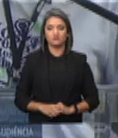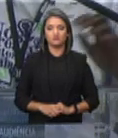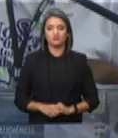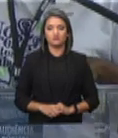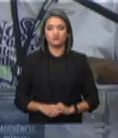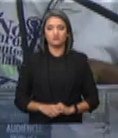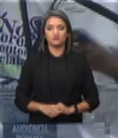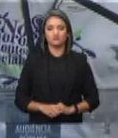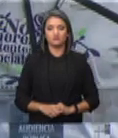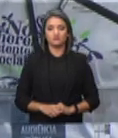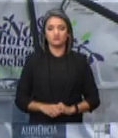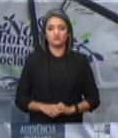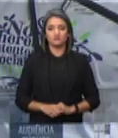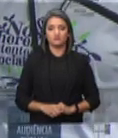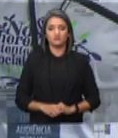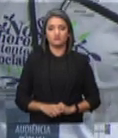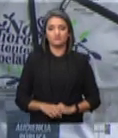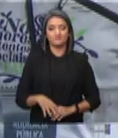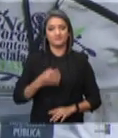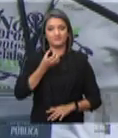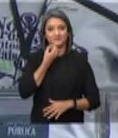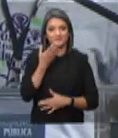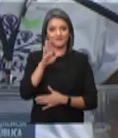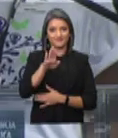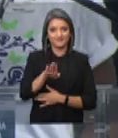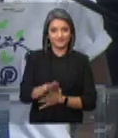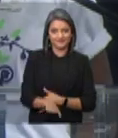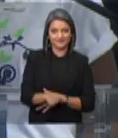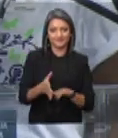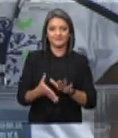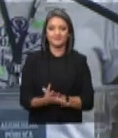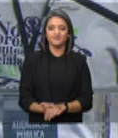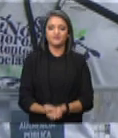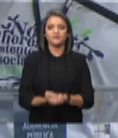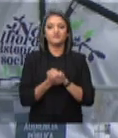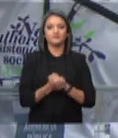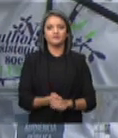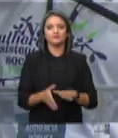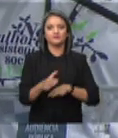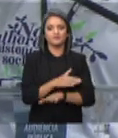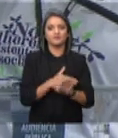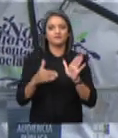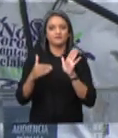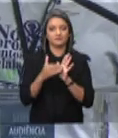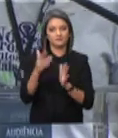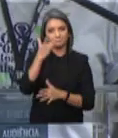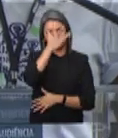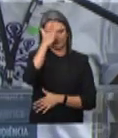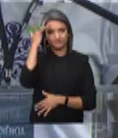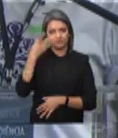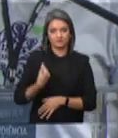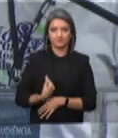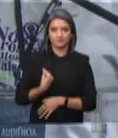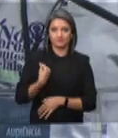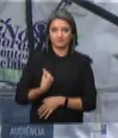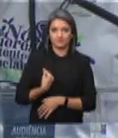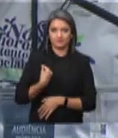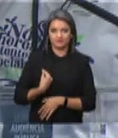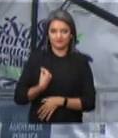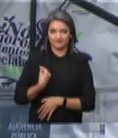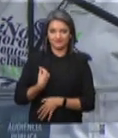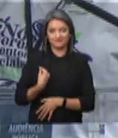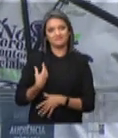Olá boa tarde cumprimento todas as pessoas aqui presente nesse espaço